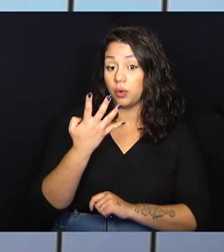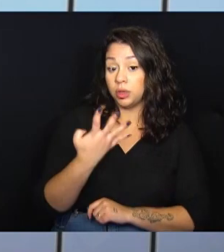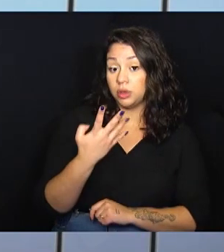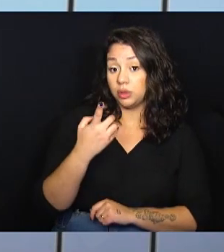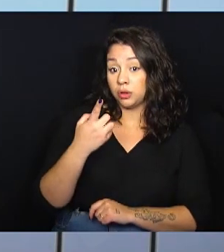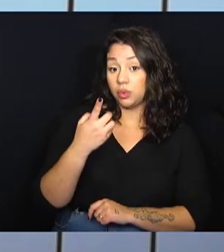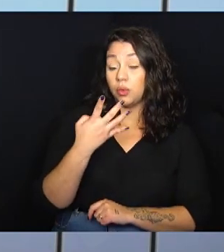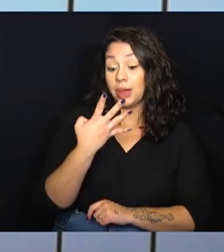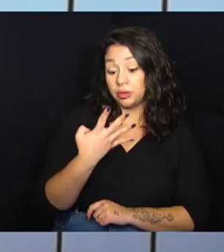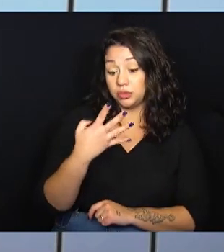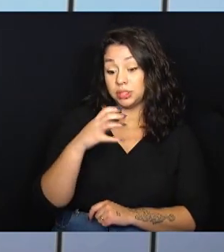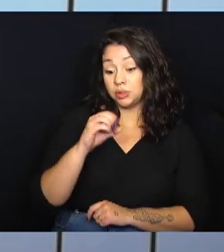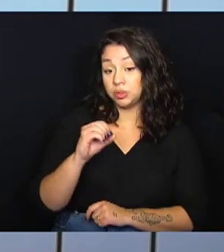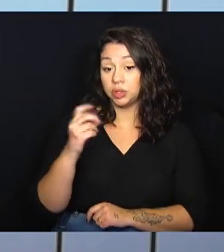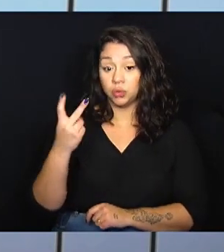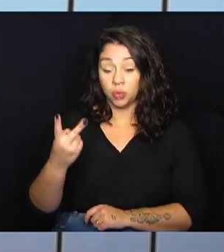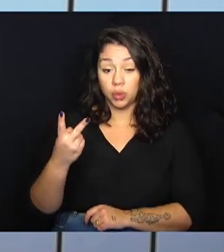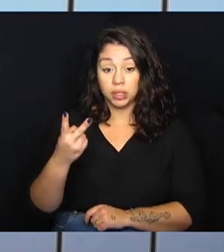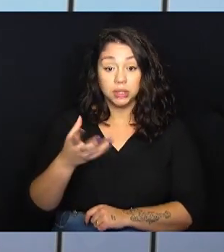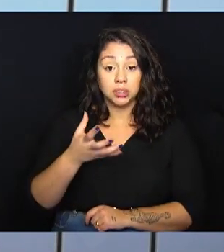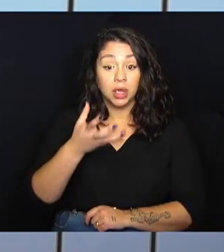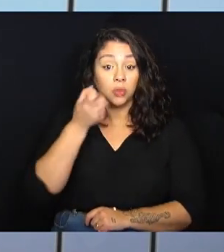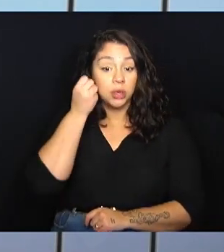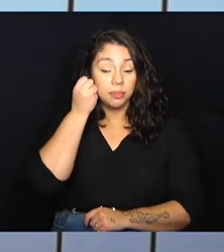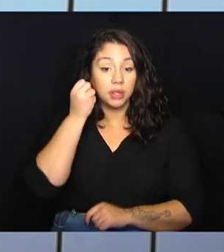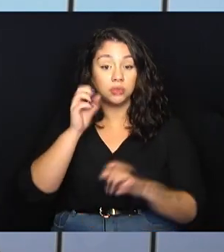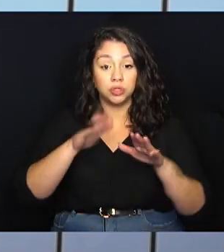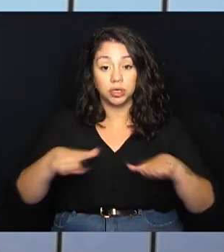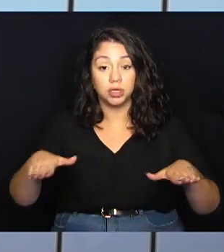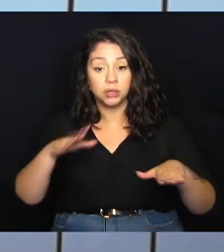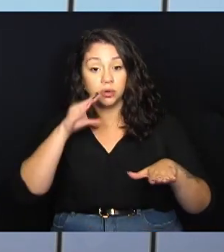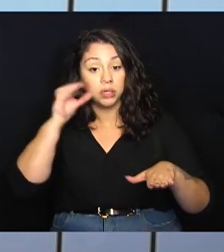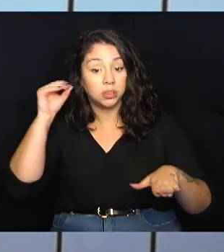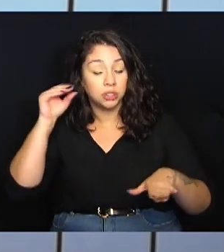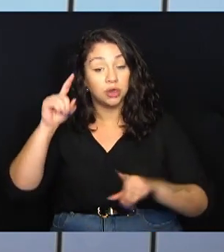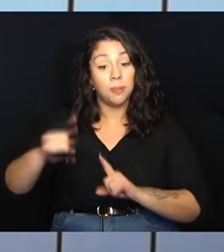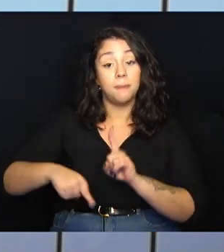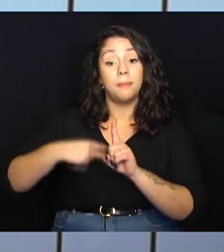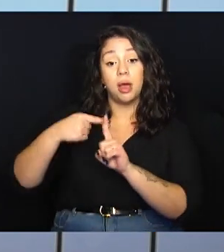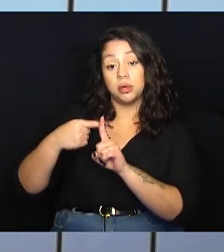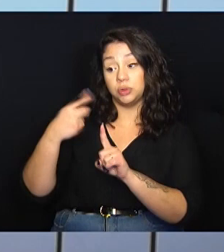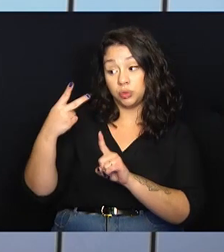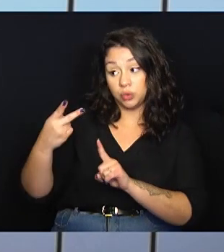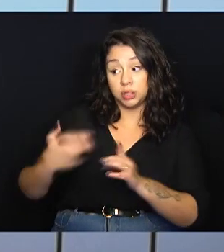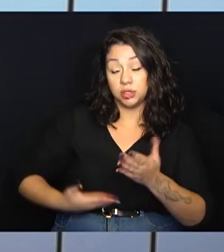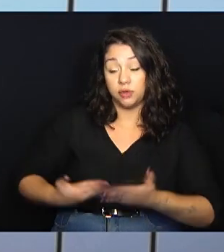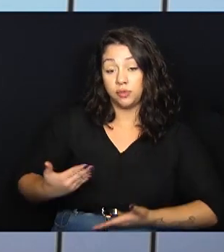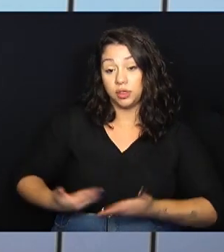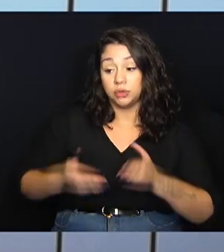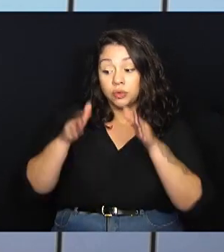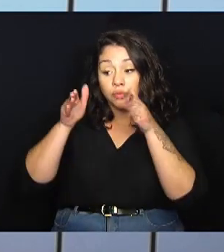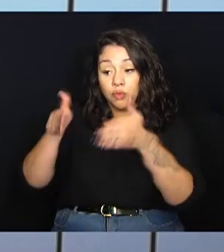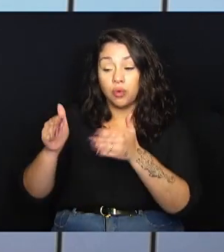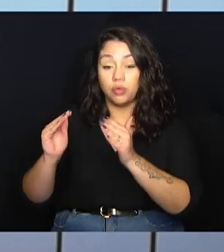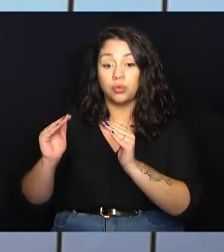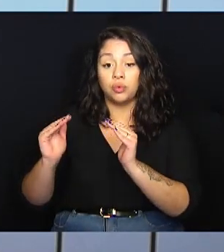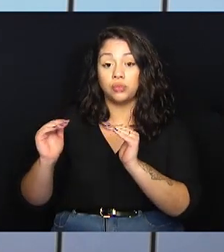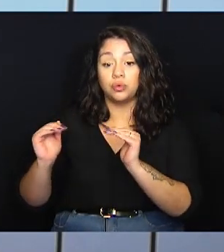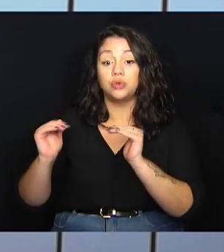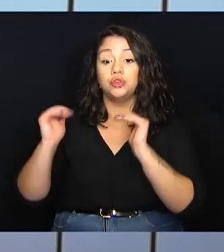402 acolhimentos de crianças e adolescentes. Ah. E ainda temos também 2 serviços para jovens, que é a República,